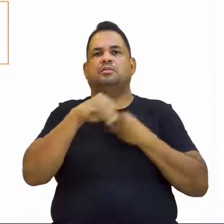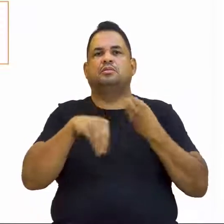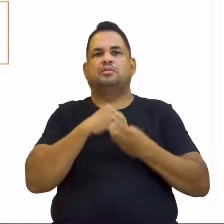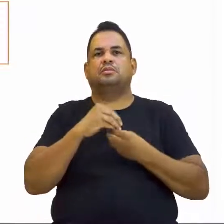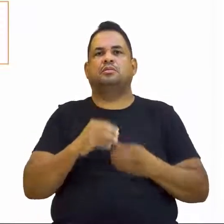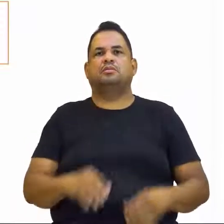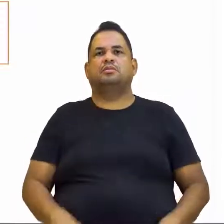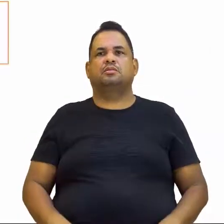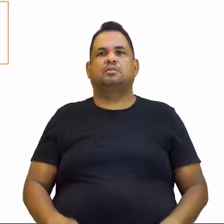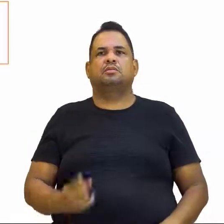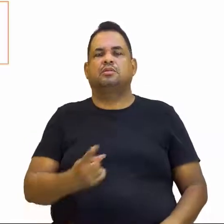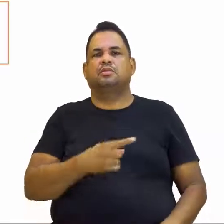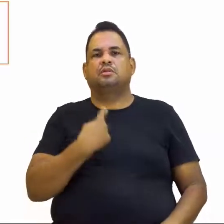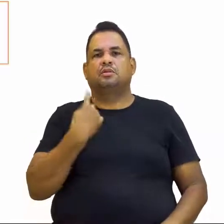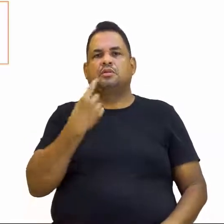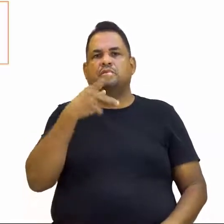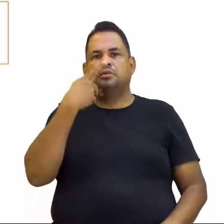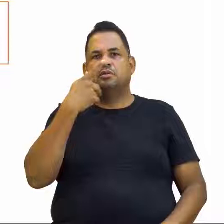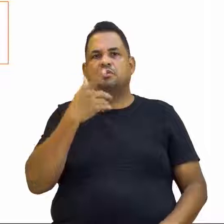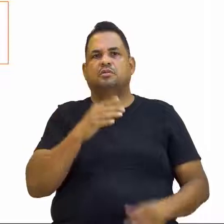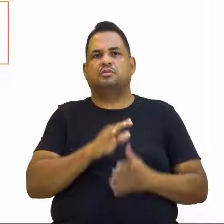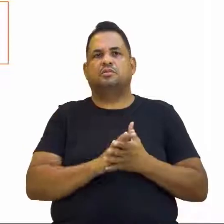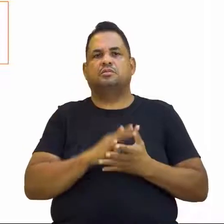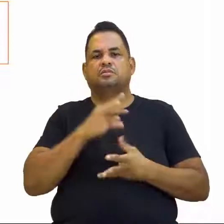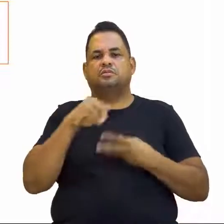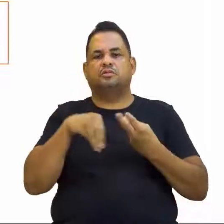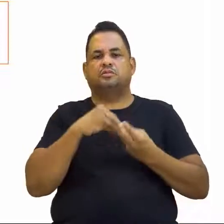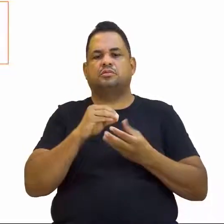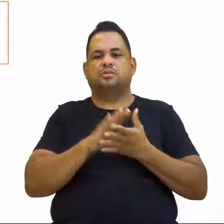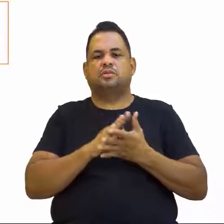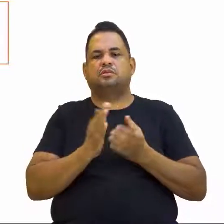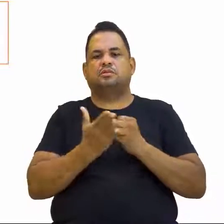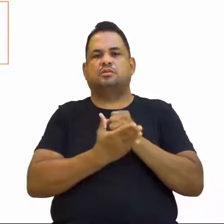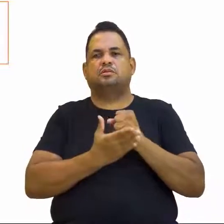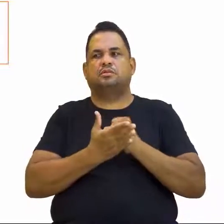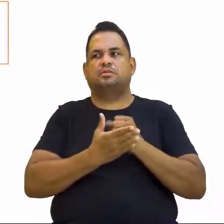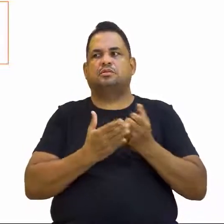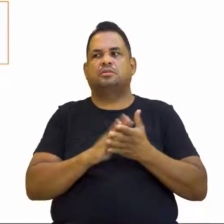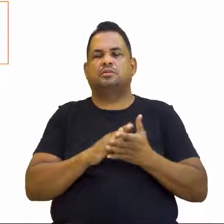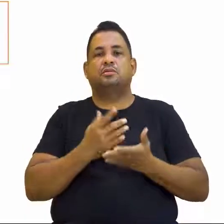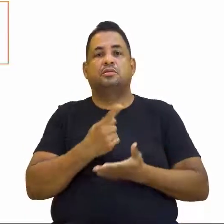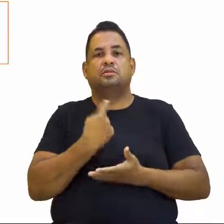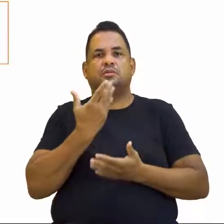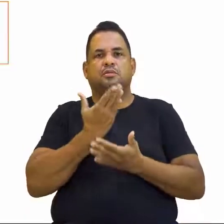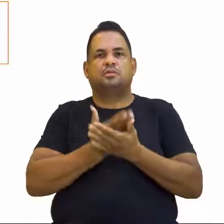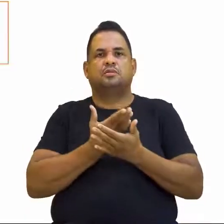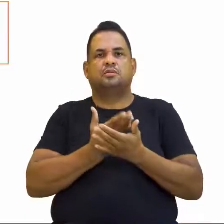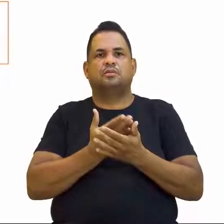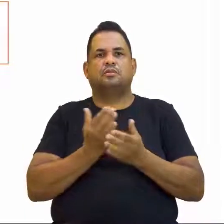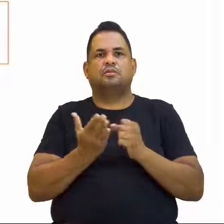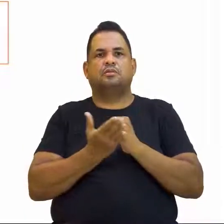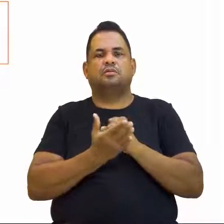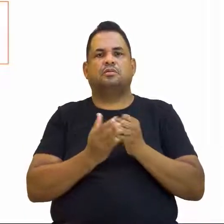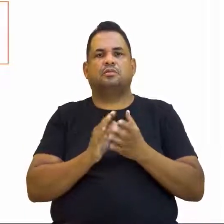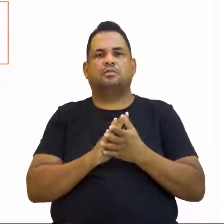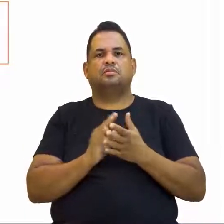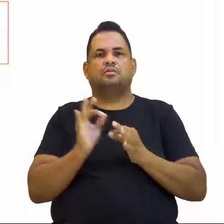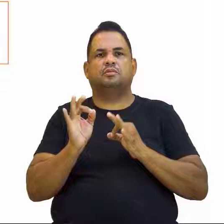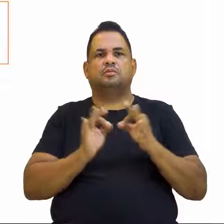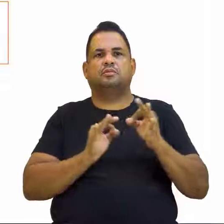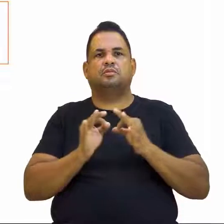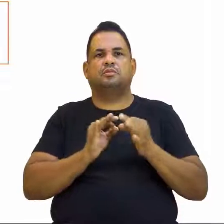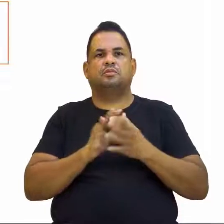Nós falamos também sobre a solubilidade das bases. Nós vimos que as bases que são formadas a partir dos